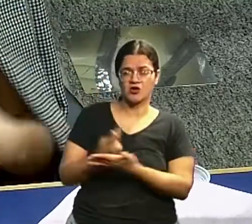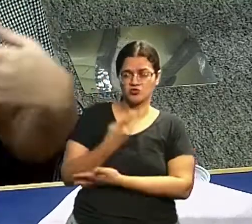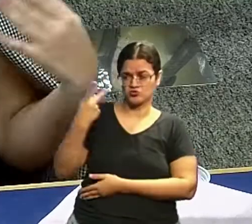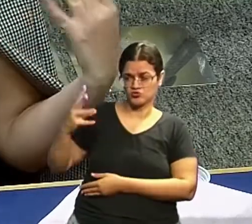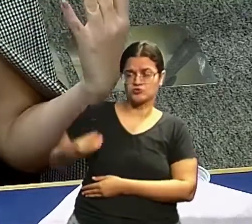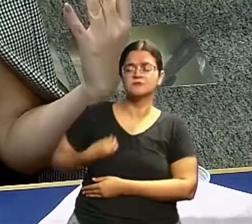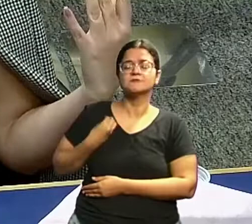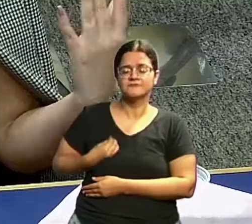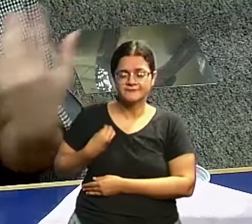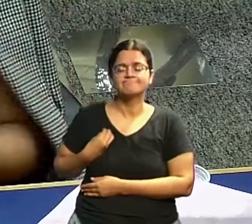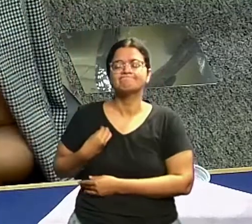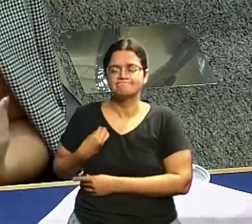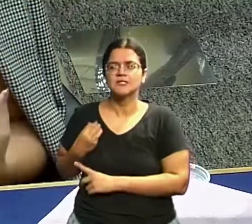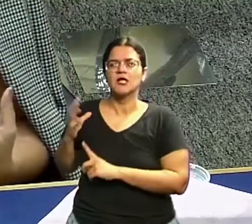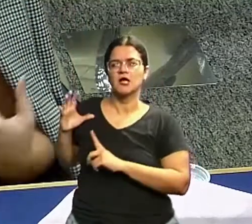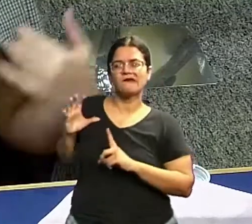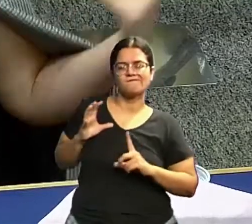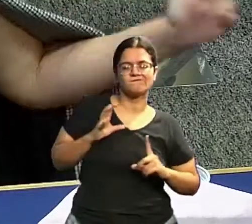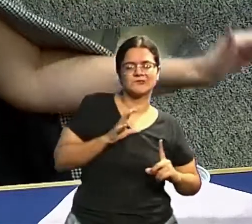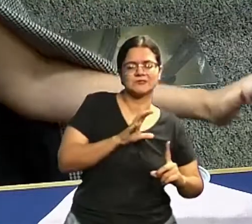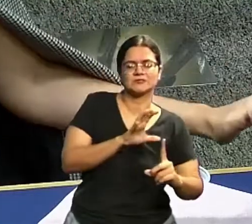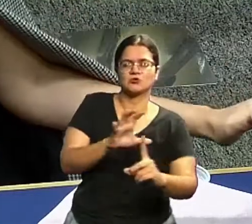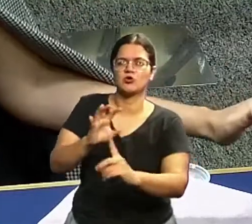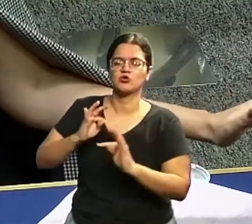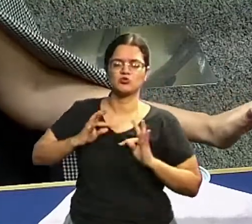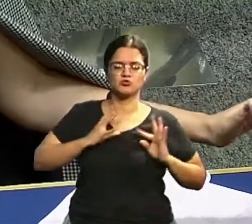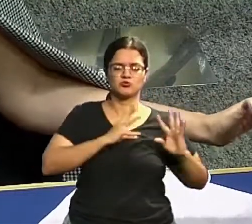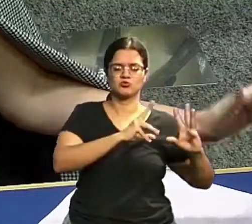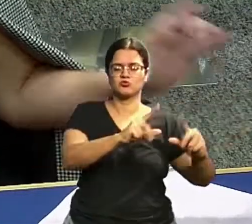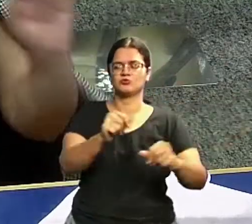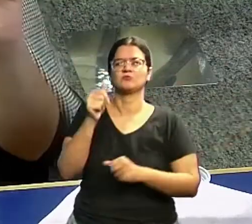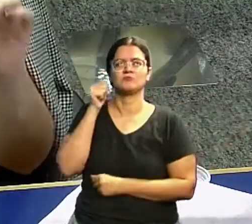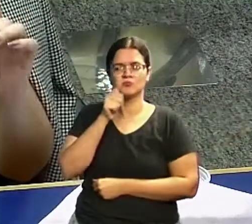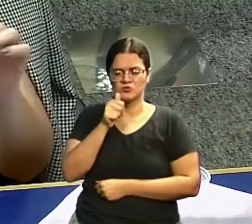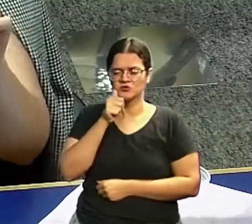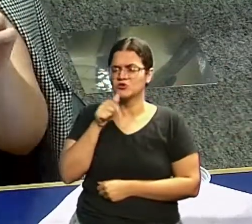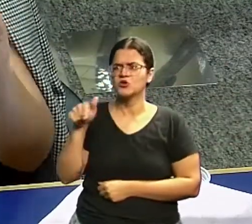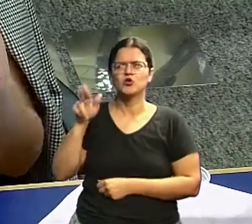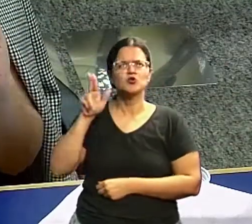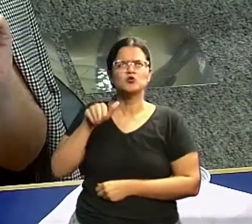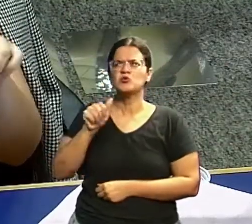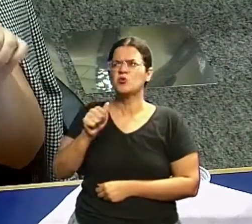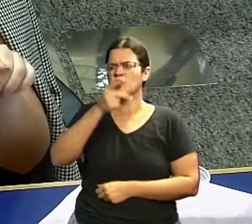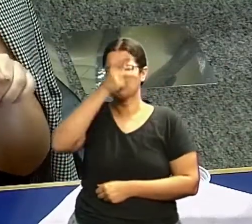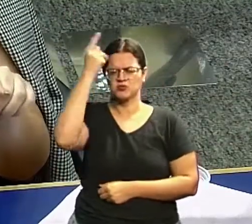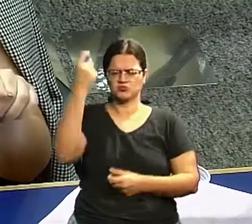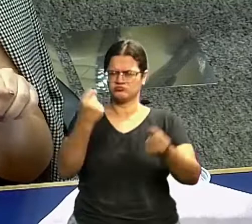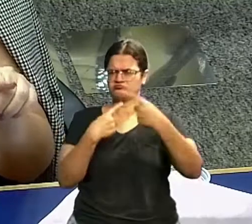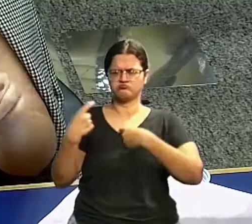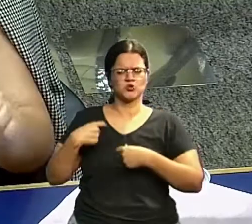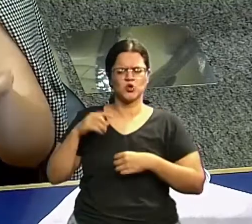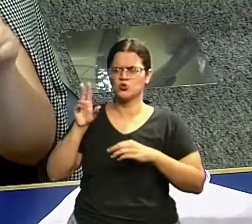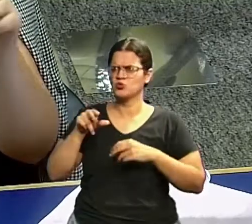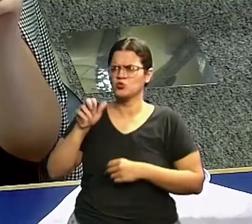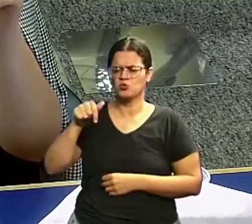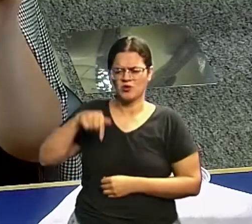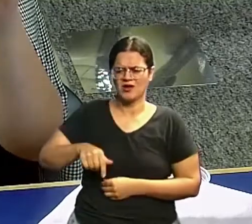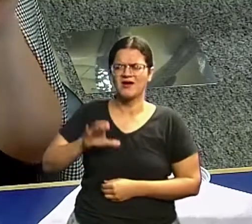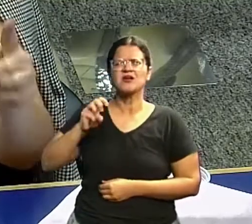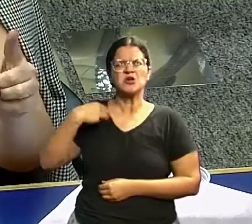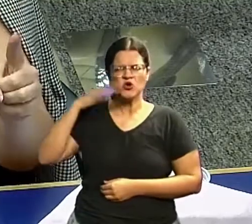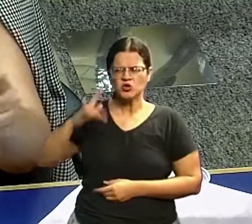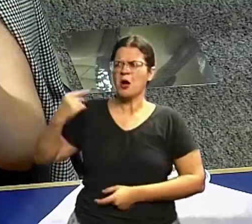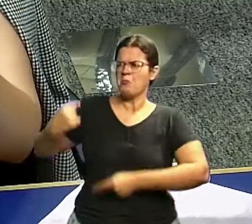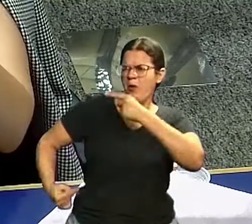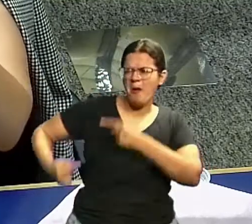você atingiu, de certa forma, todas nós. Vereadora Lucila não mentiu. Jamais eu fui alvo disso aqui na casa. Já tive